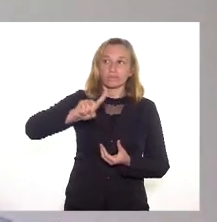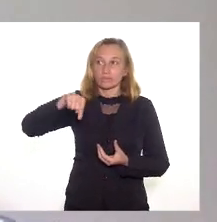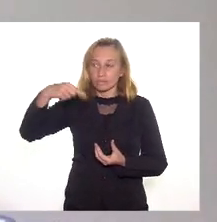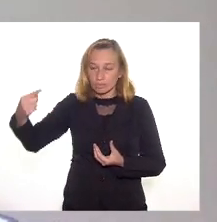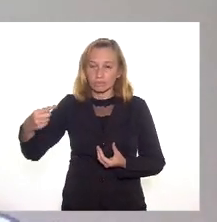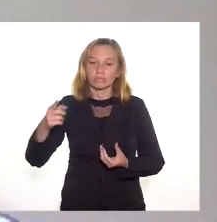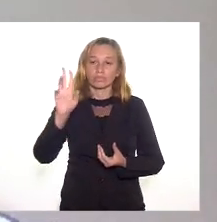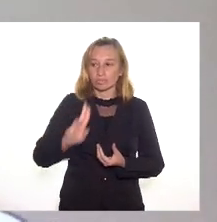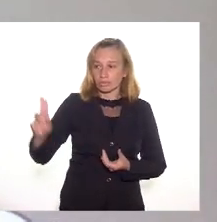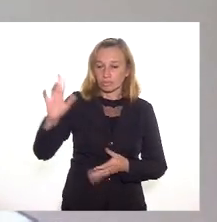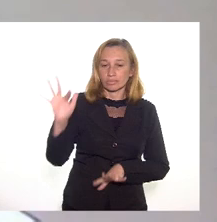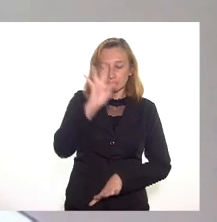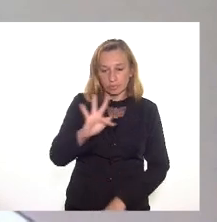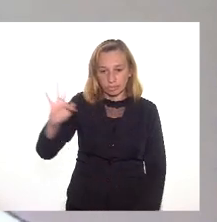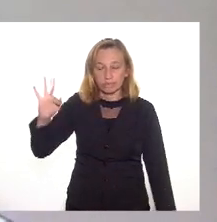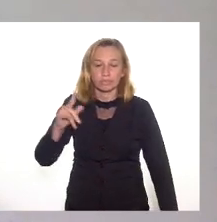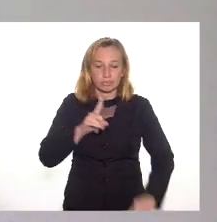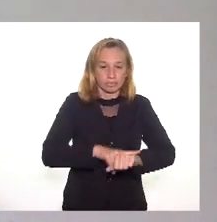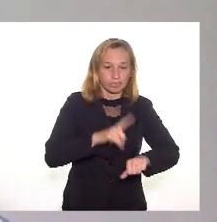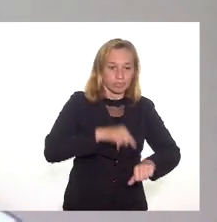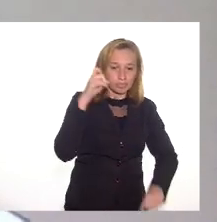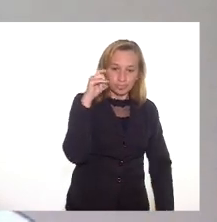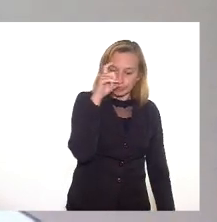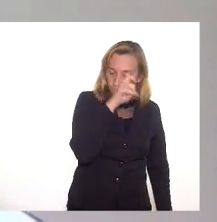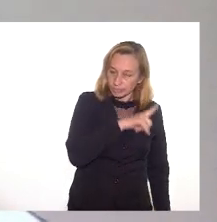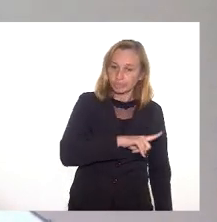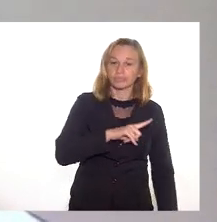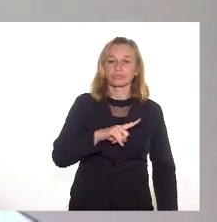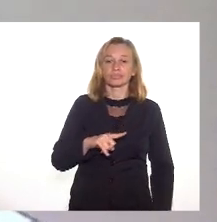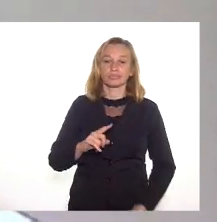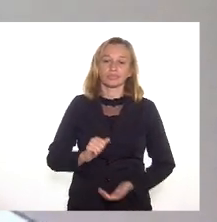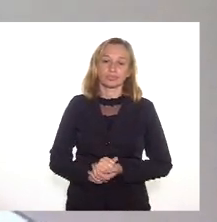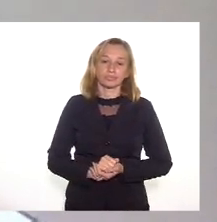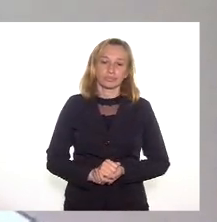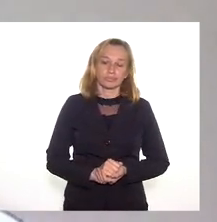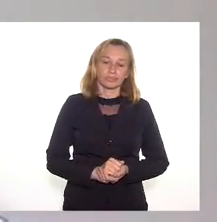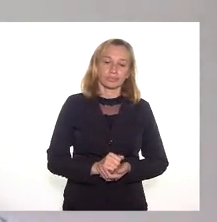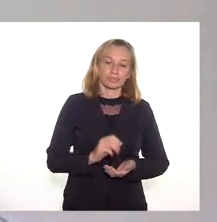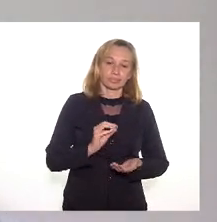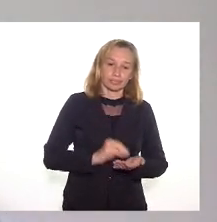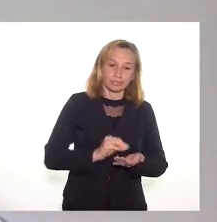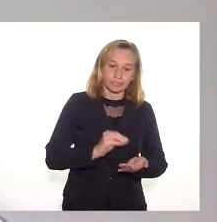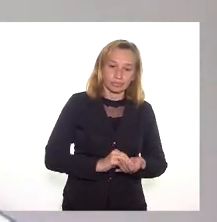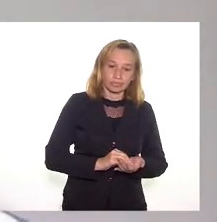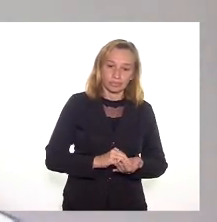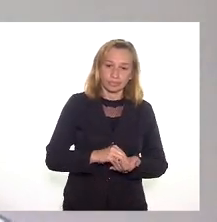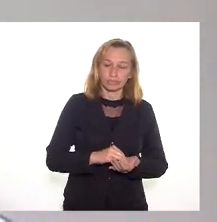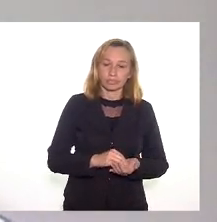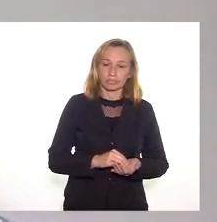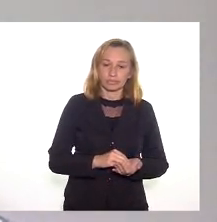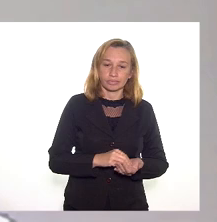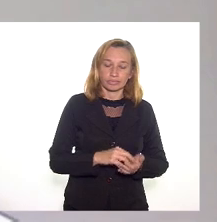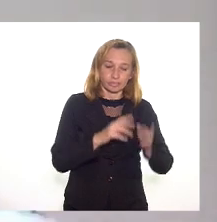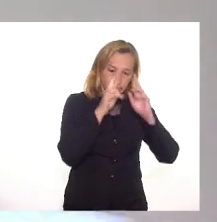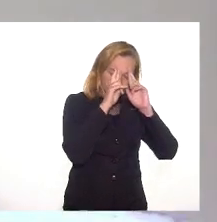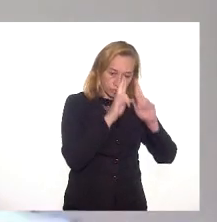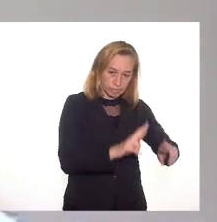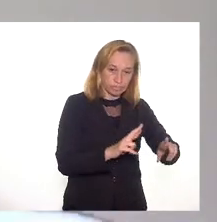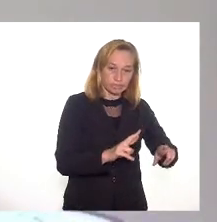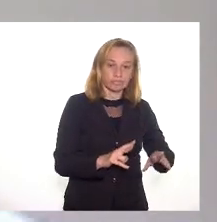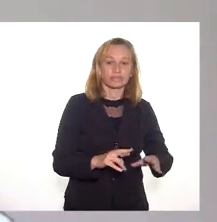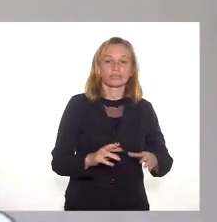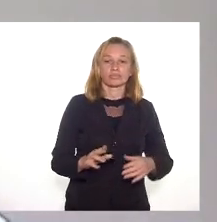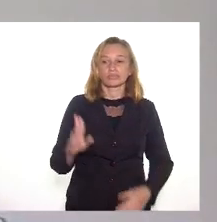momento dificílimo um asfixiamento criminoso irresponsável por parte do governo federal que